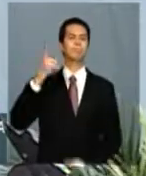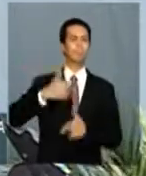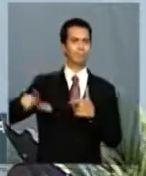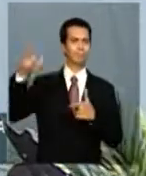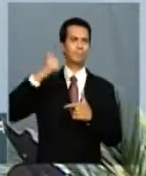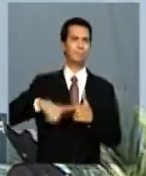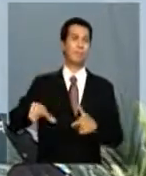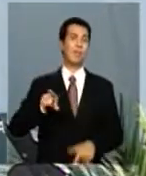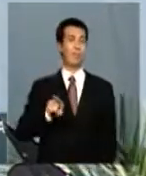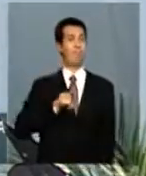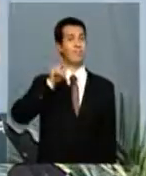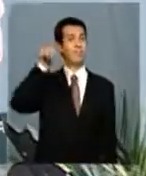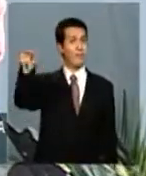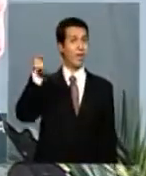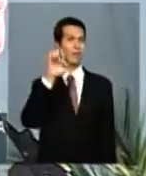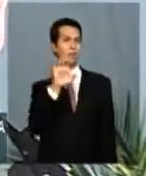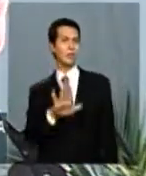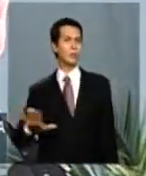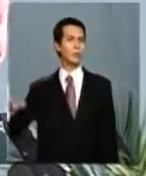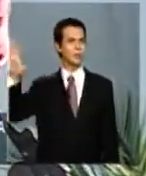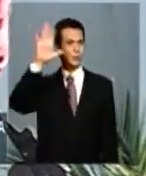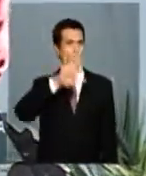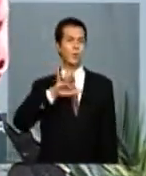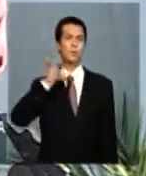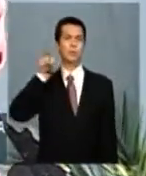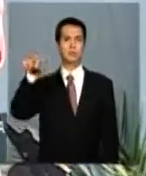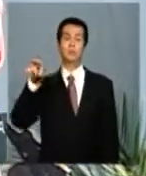Na Europa, a situação,